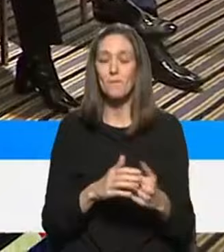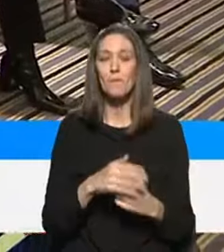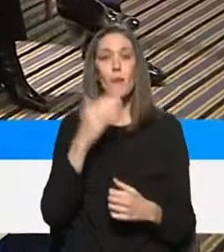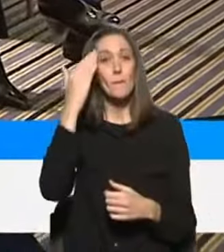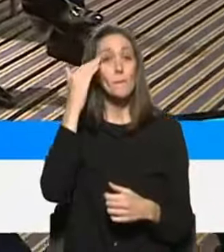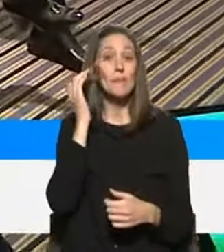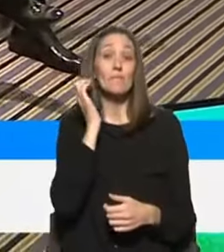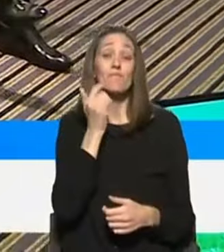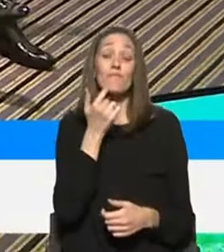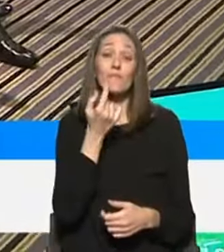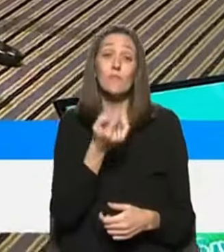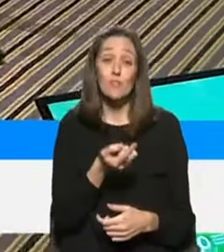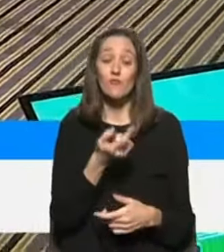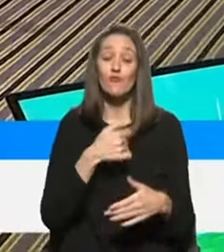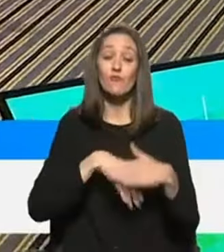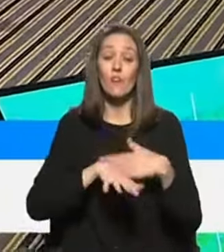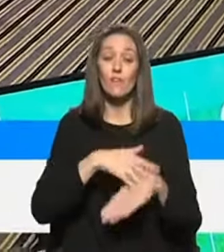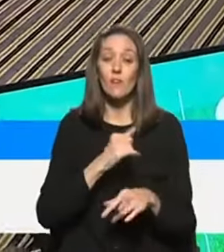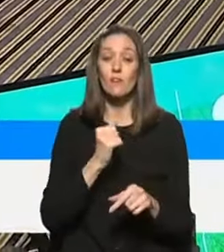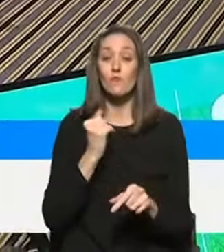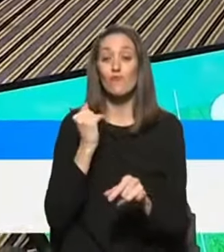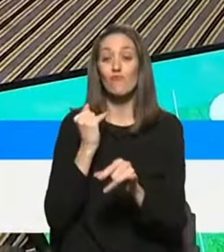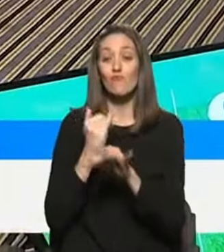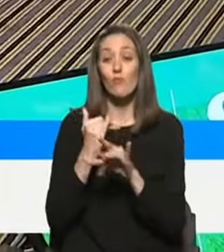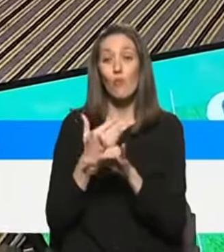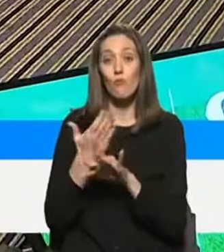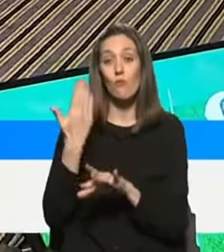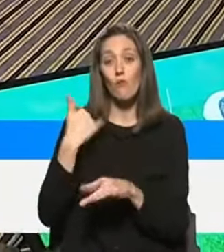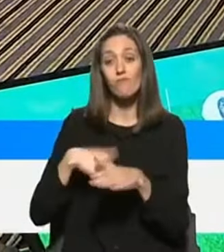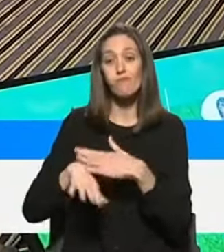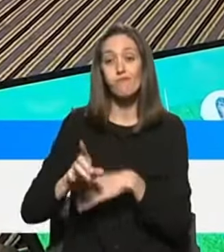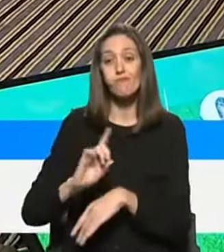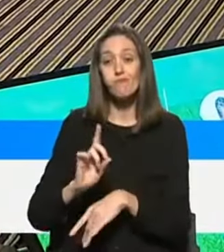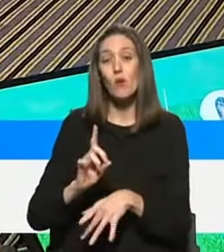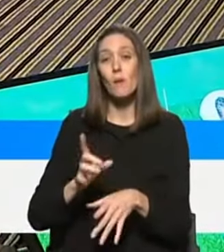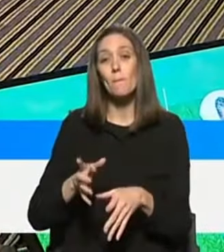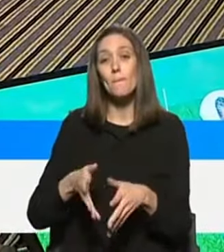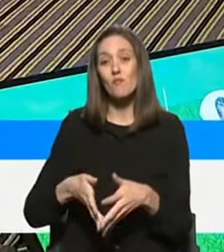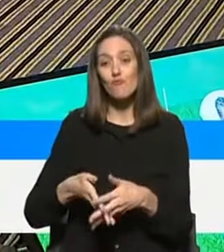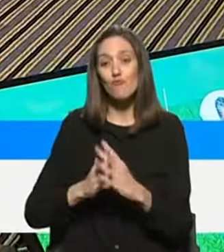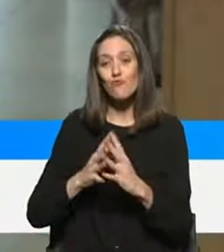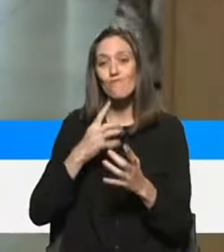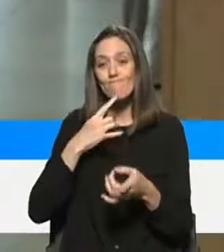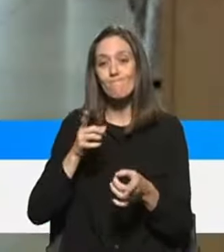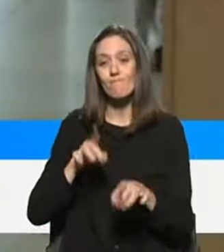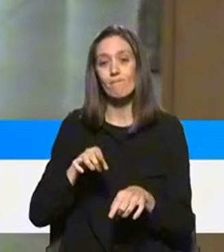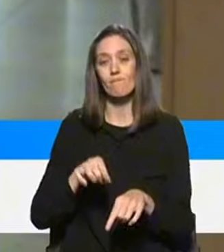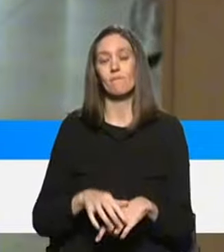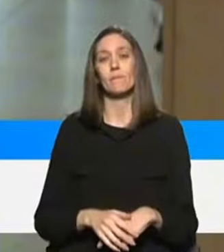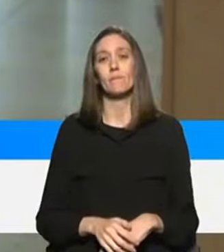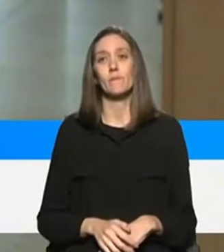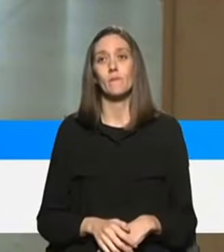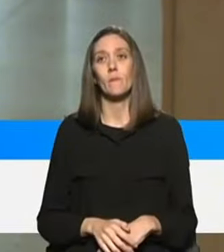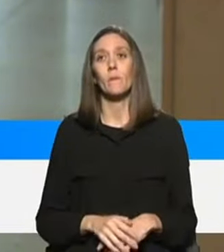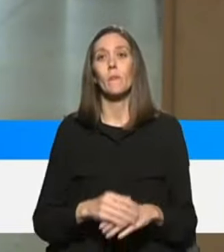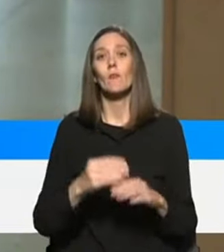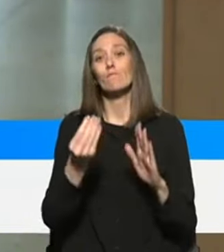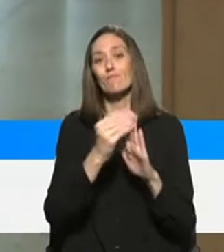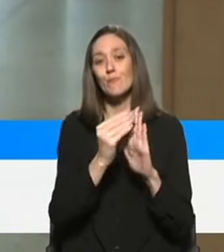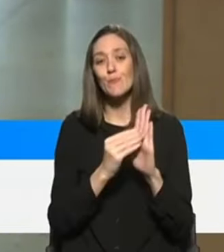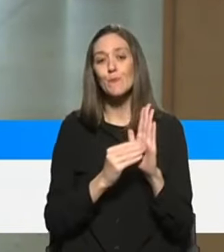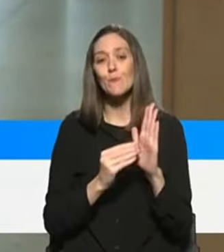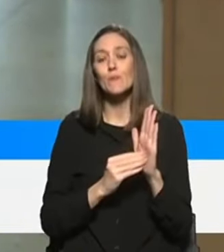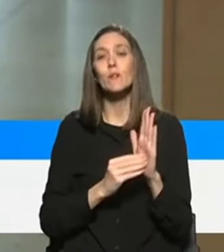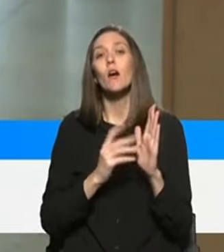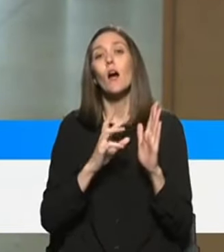que está a fazer o que outros negligenciaram para reestruturar este setor. Vamos exigir, obviamente, no caderno de encargos alguma